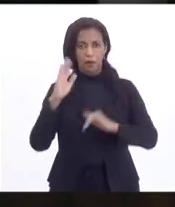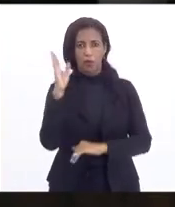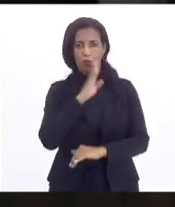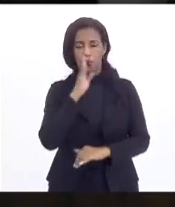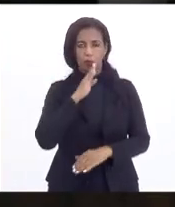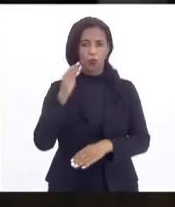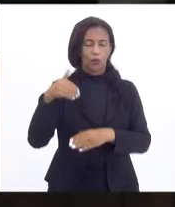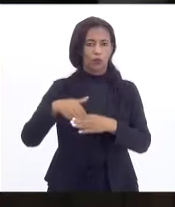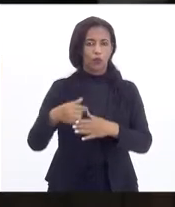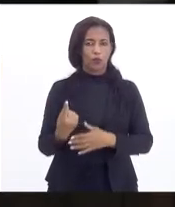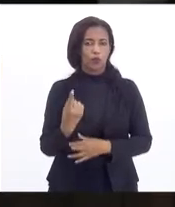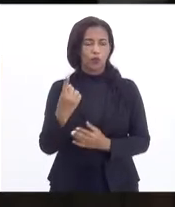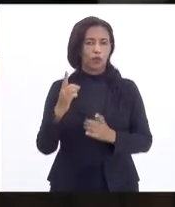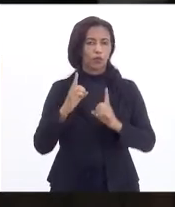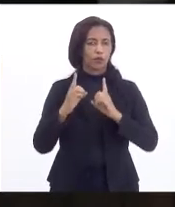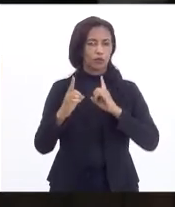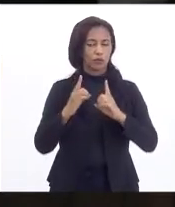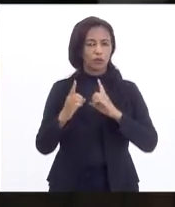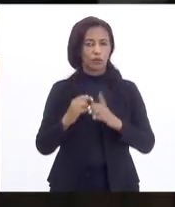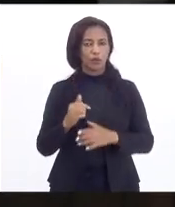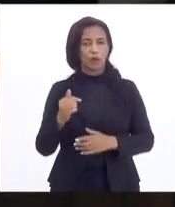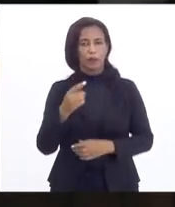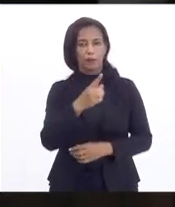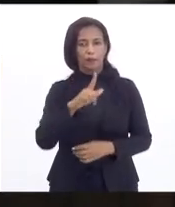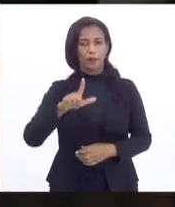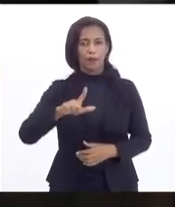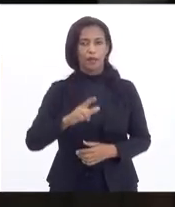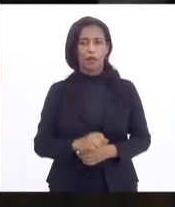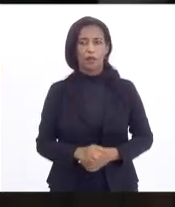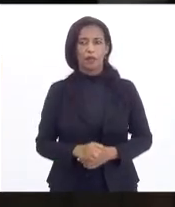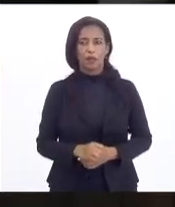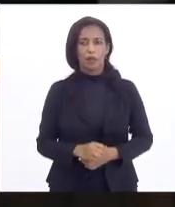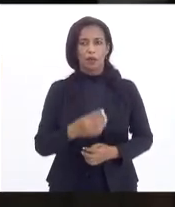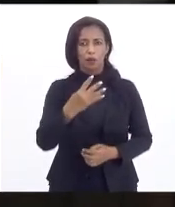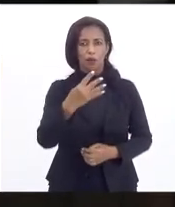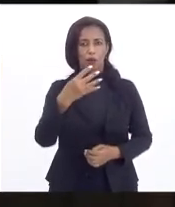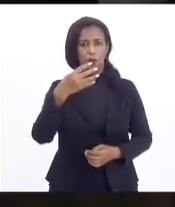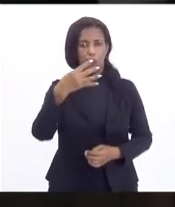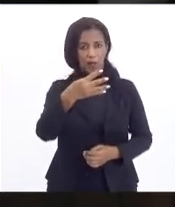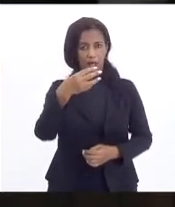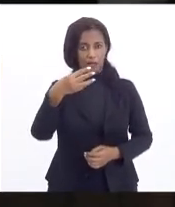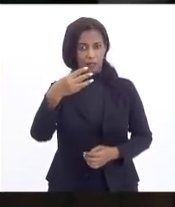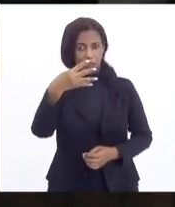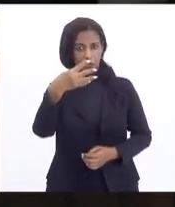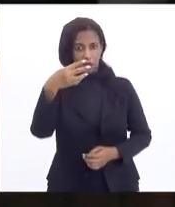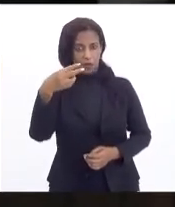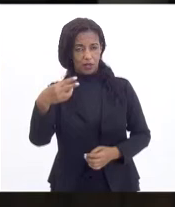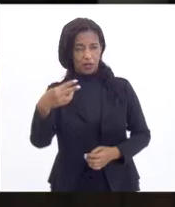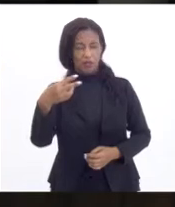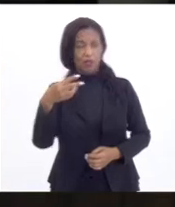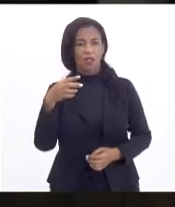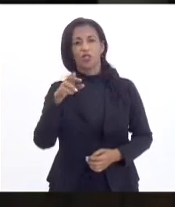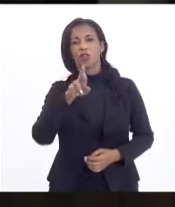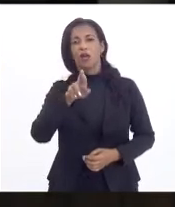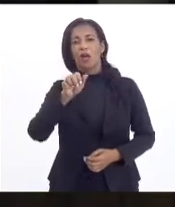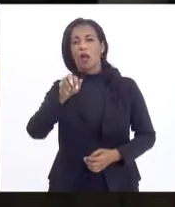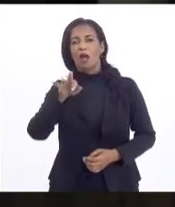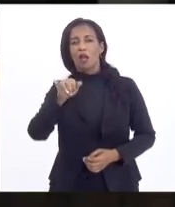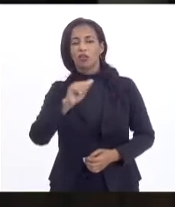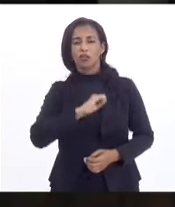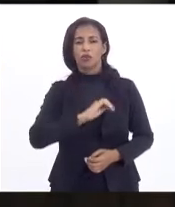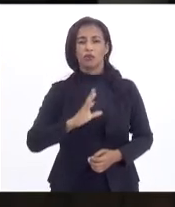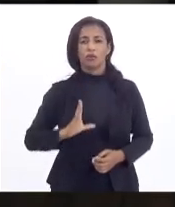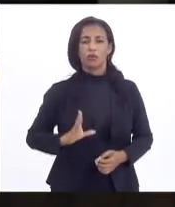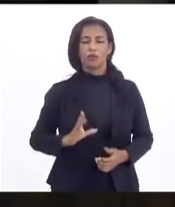urgência, em votação, em discussão única, projeto de lei número 4343 de 21, de autoria do deputado Giovanni Ratinho e André